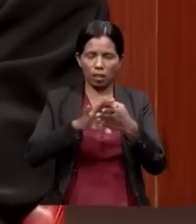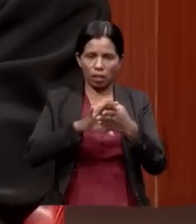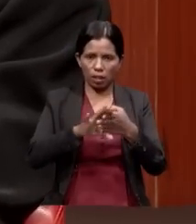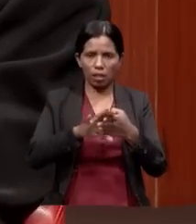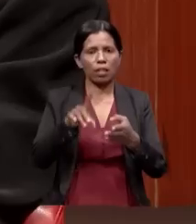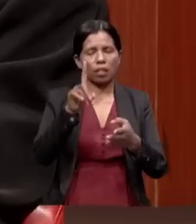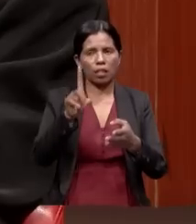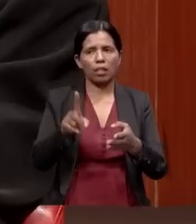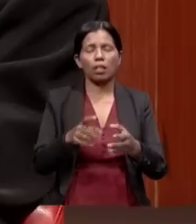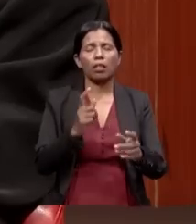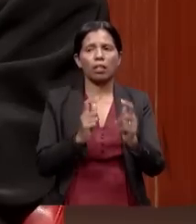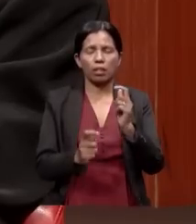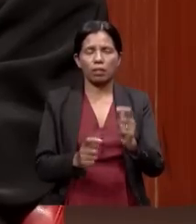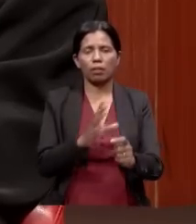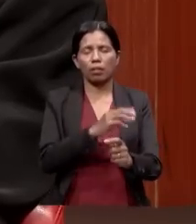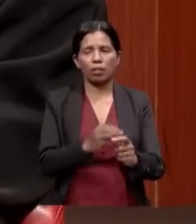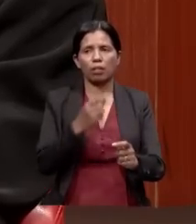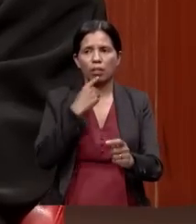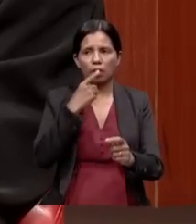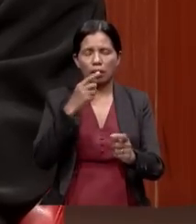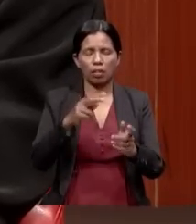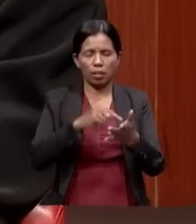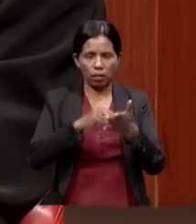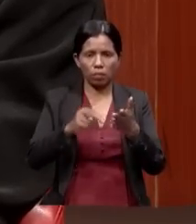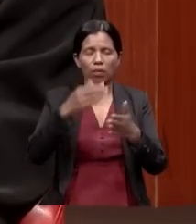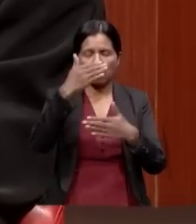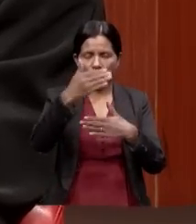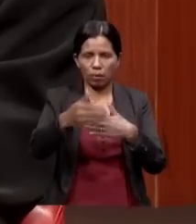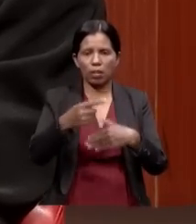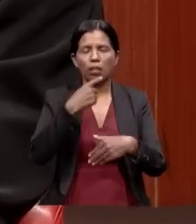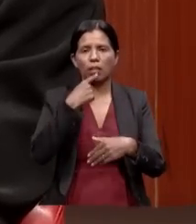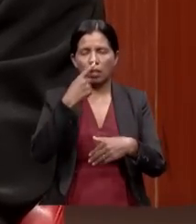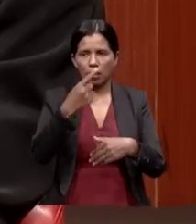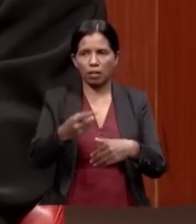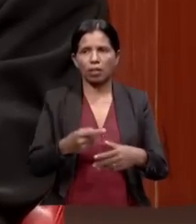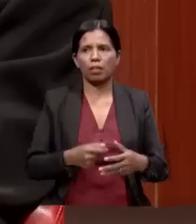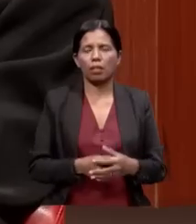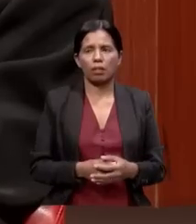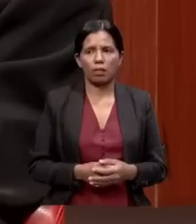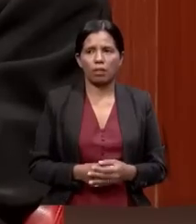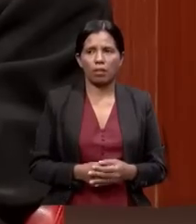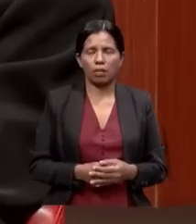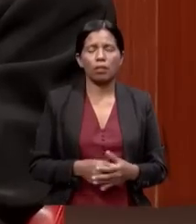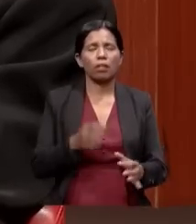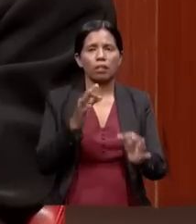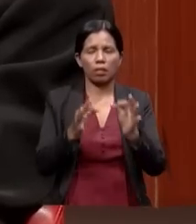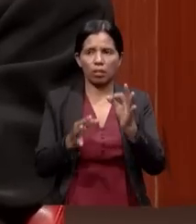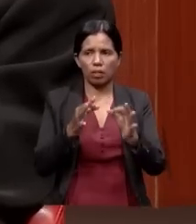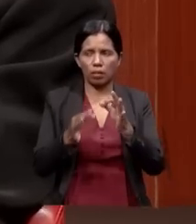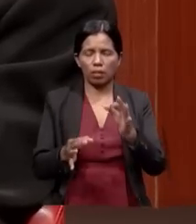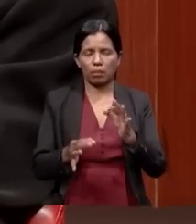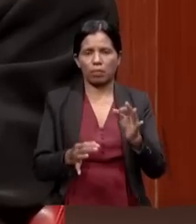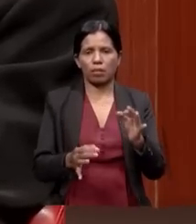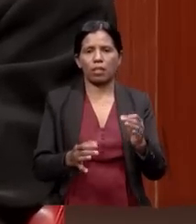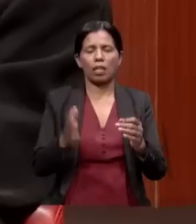Excepto, quando o senhor Dino explicou, né? E o número 2, mas até deixa em casa, excepto casa, quando